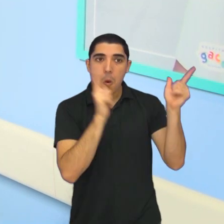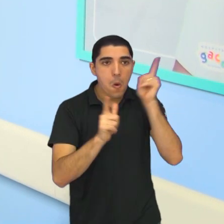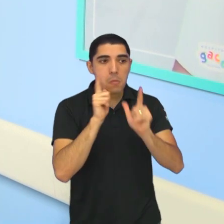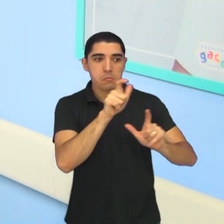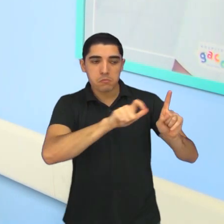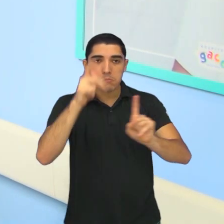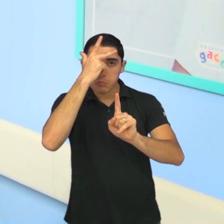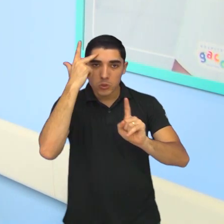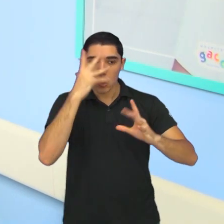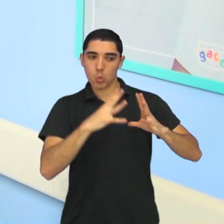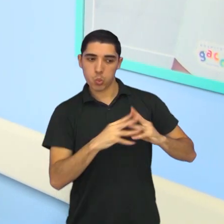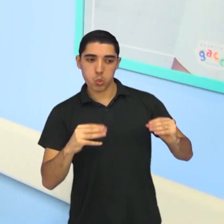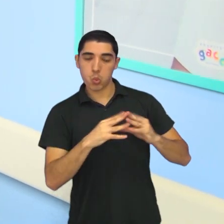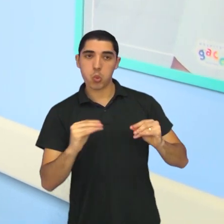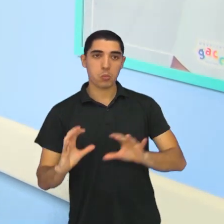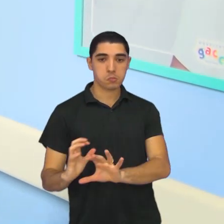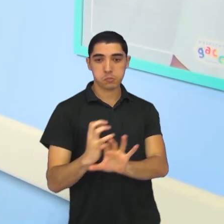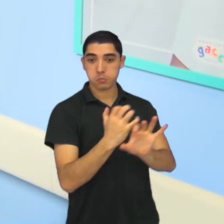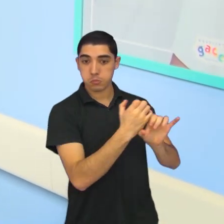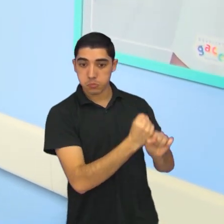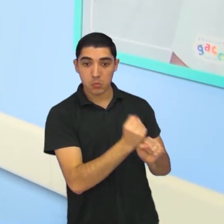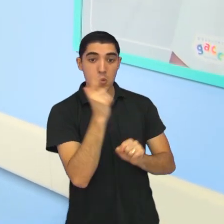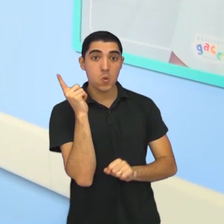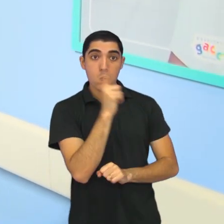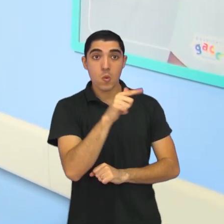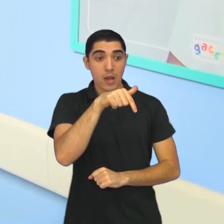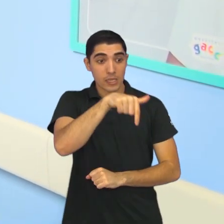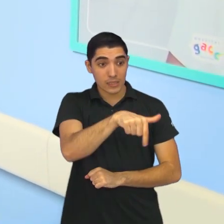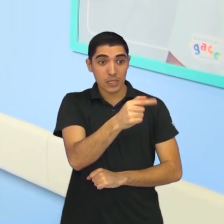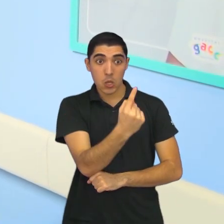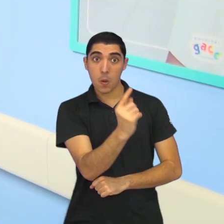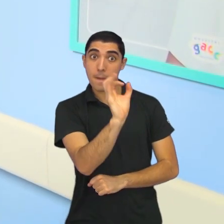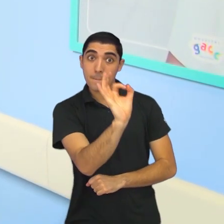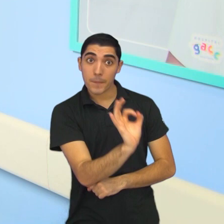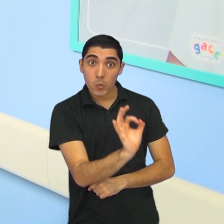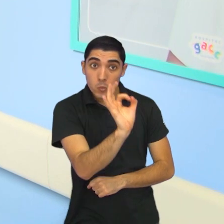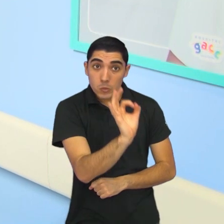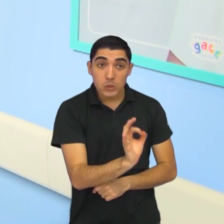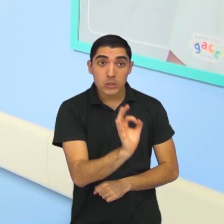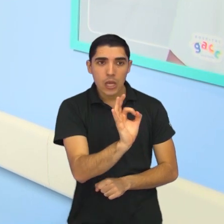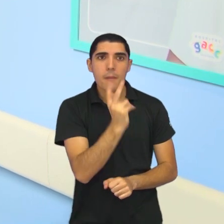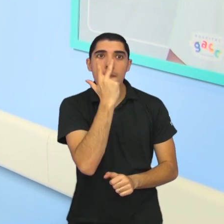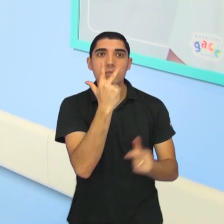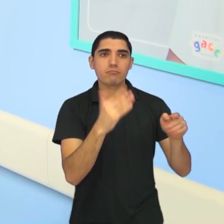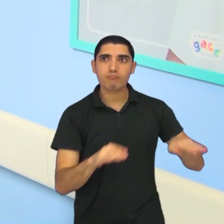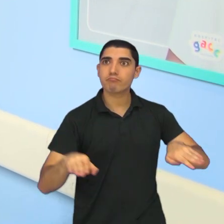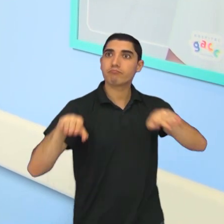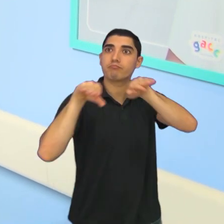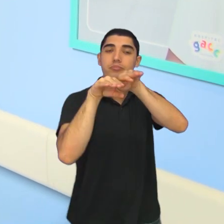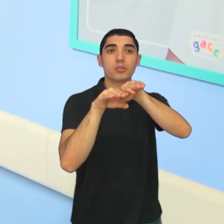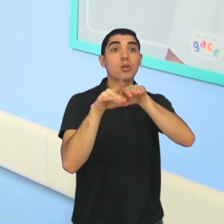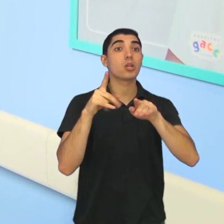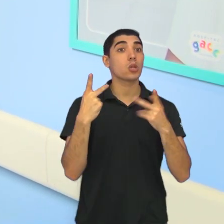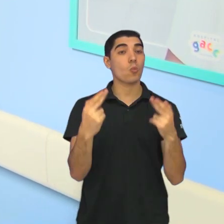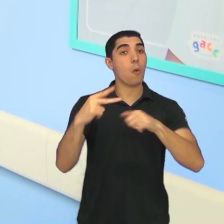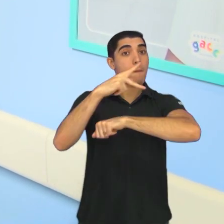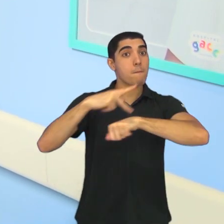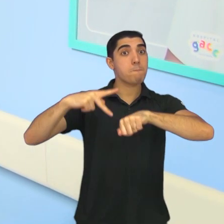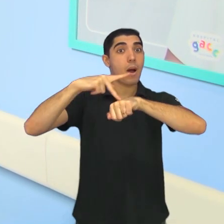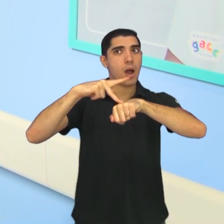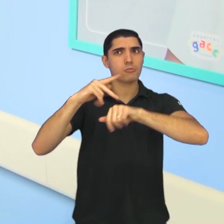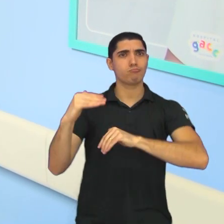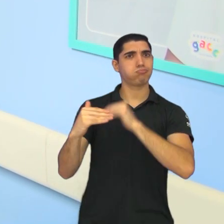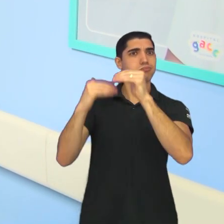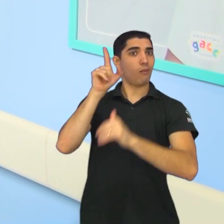sucesso das curas. E o hospital atingiu um nível de sucesso na cura e tratamento que se equipara a países de